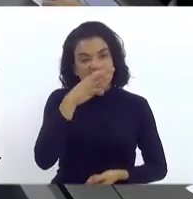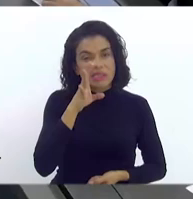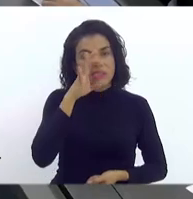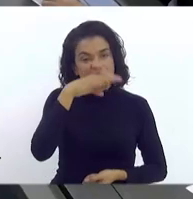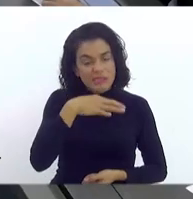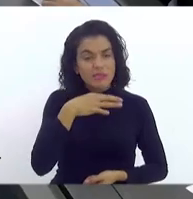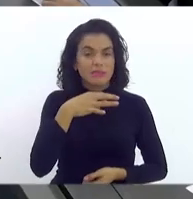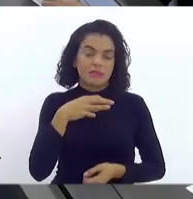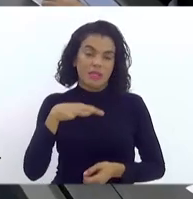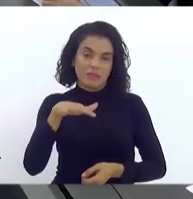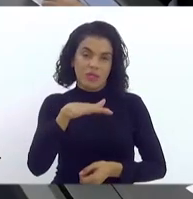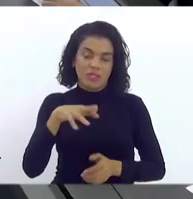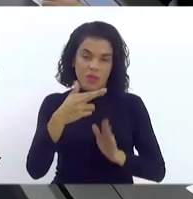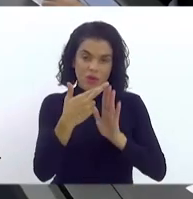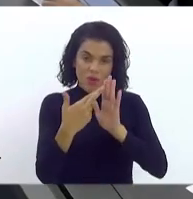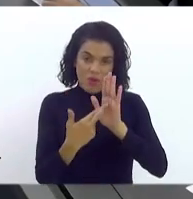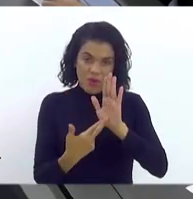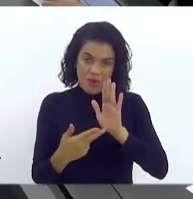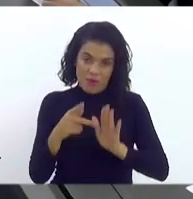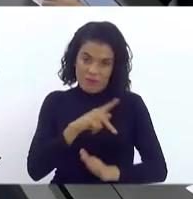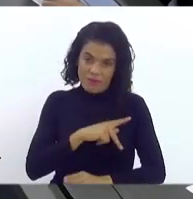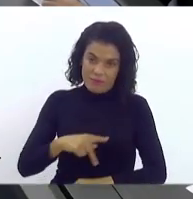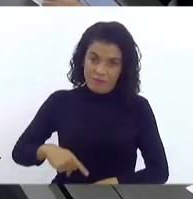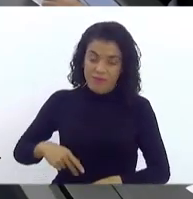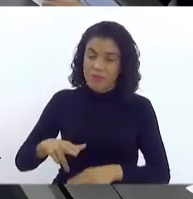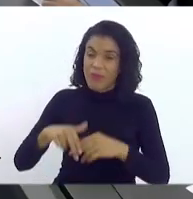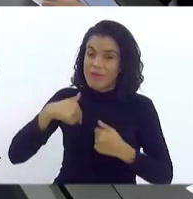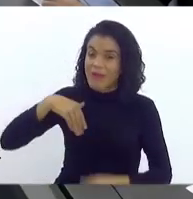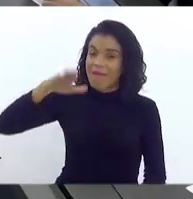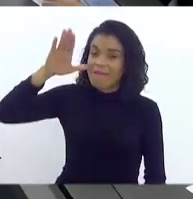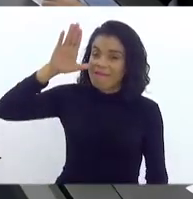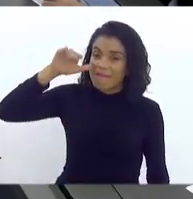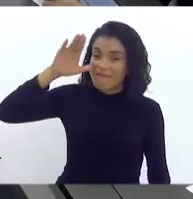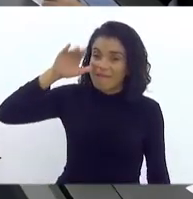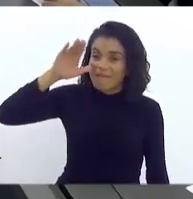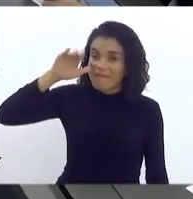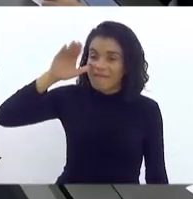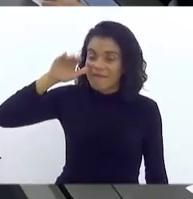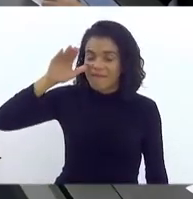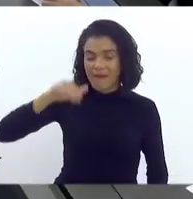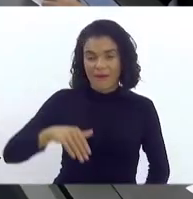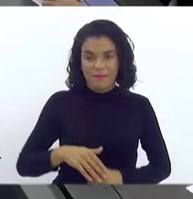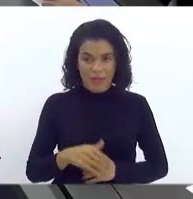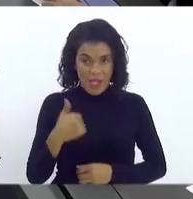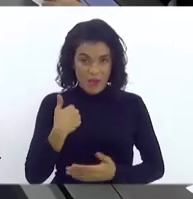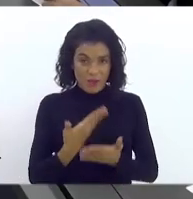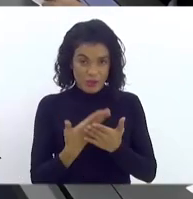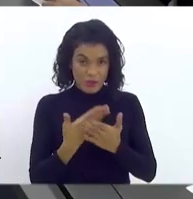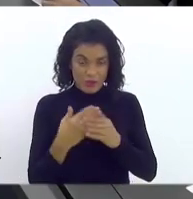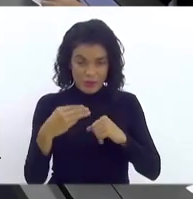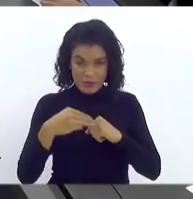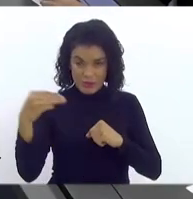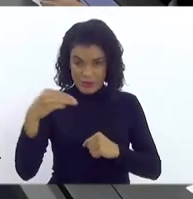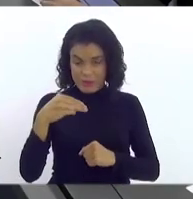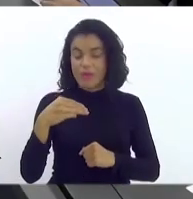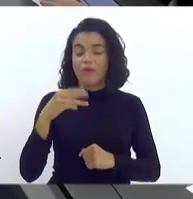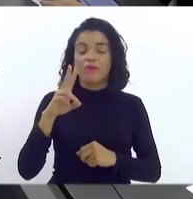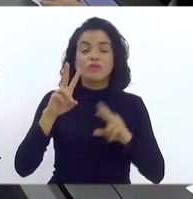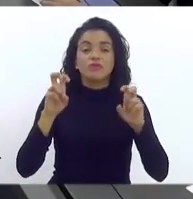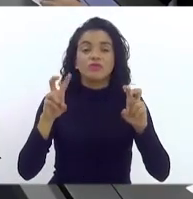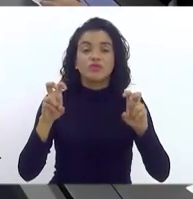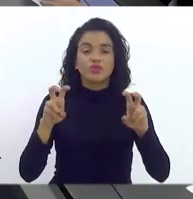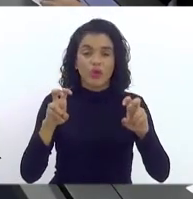questão regulatória, presidente, porque, só por curiosidade... Não, eu fiz meu mestrado, minha dissertação de mestrado foi sobre